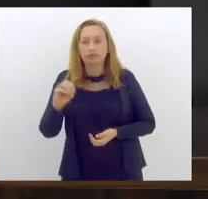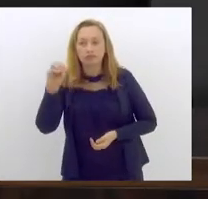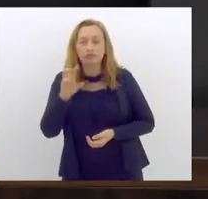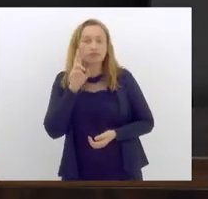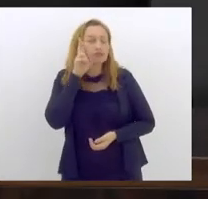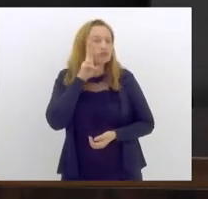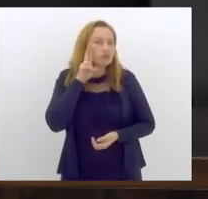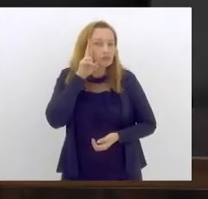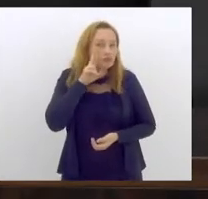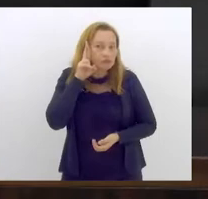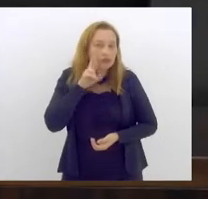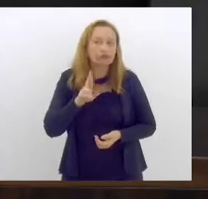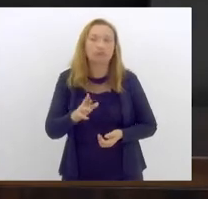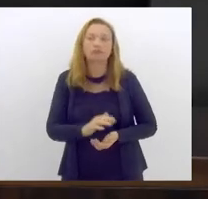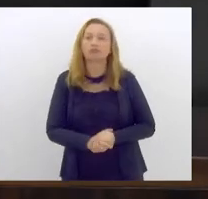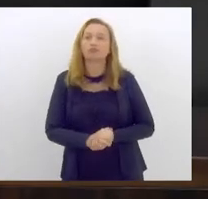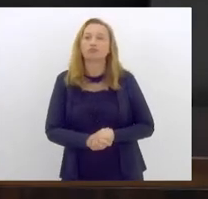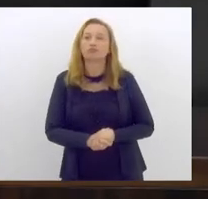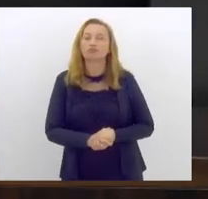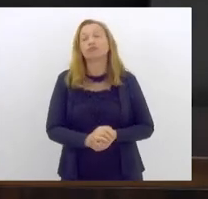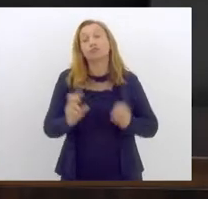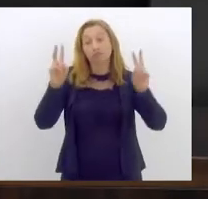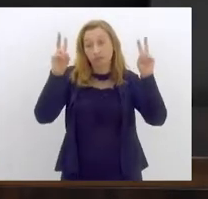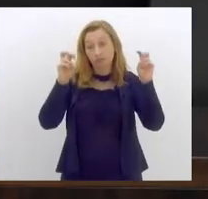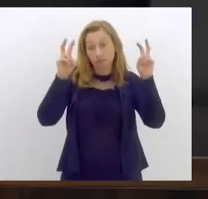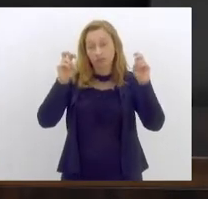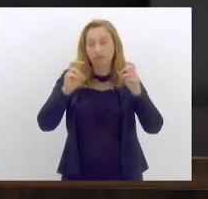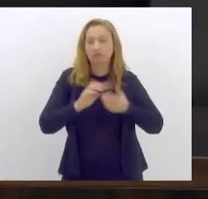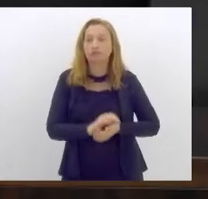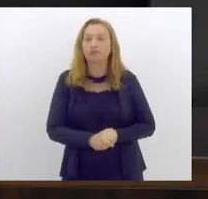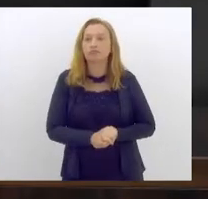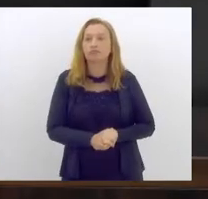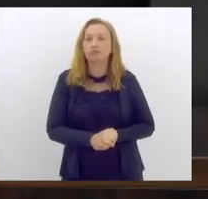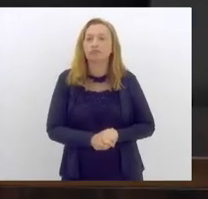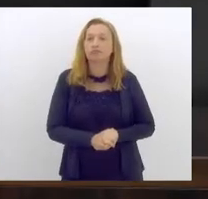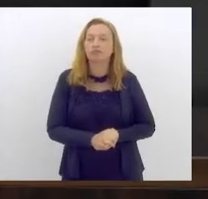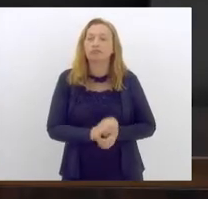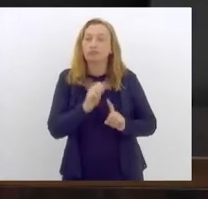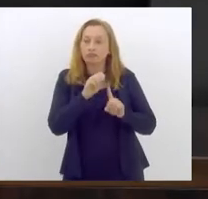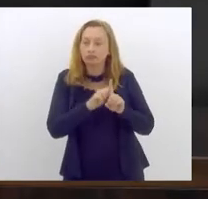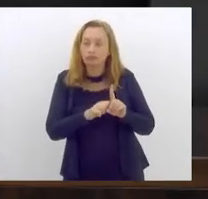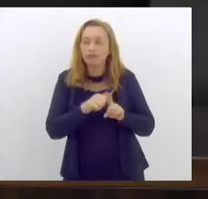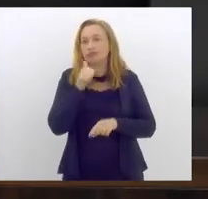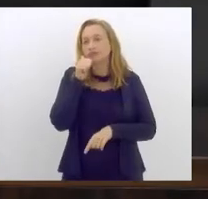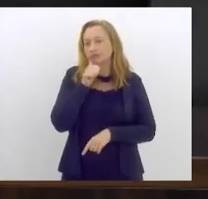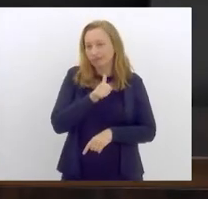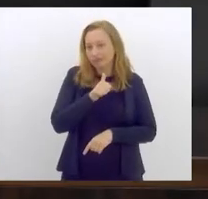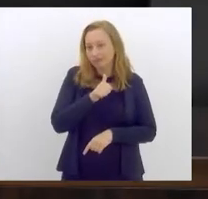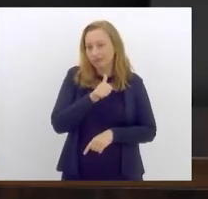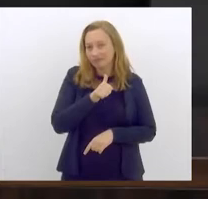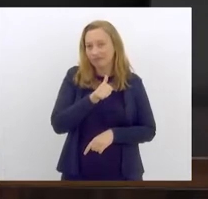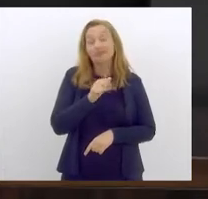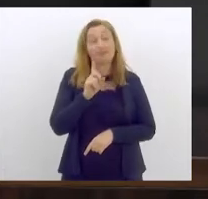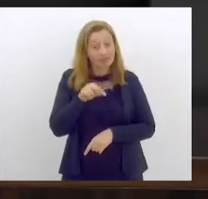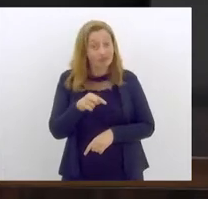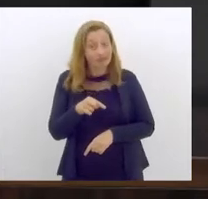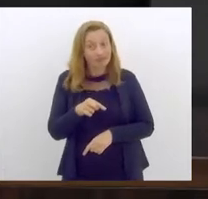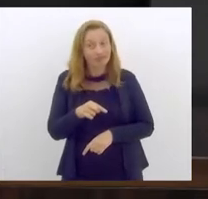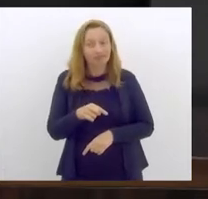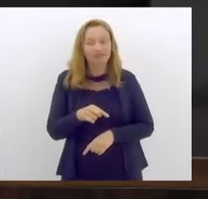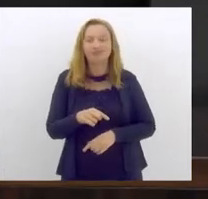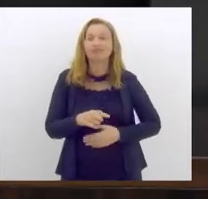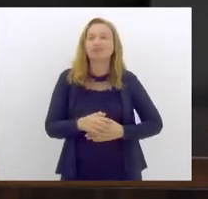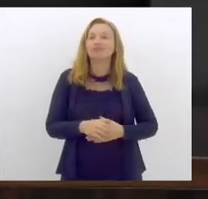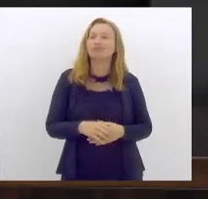nós instituímos a sessão temática do mês das mulheres não é isso gente